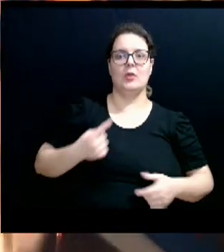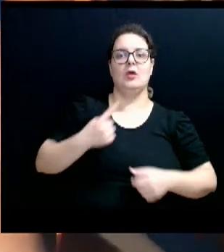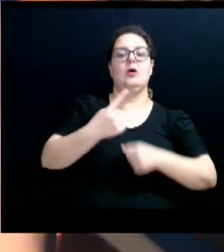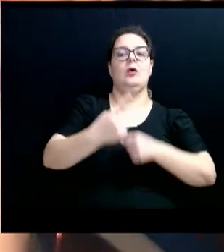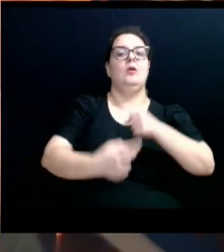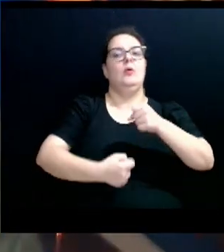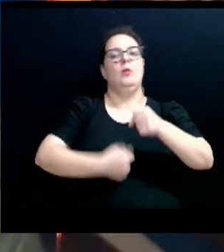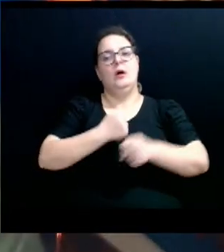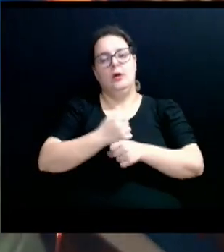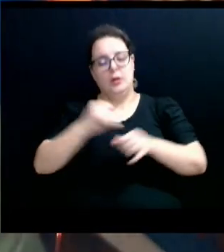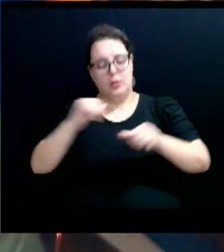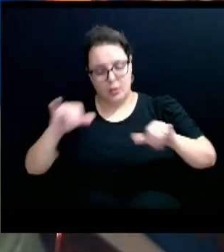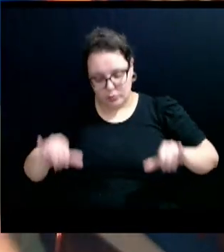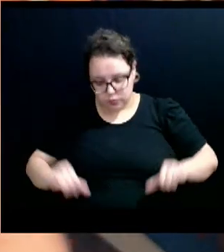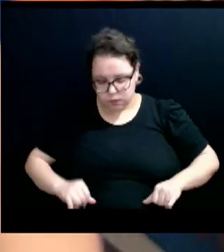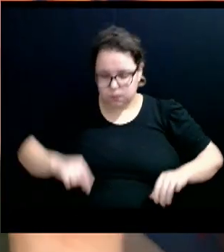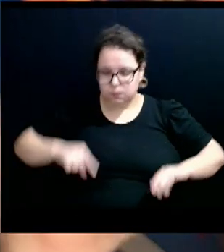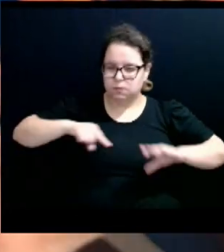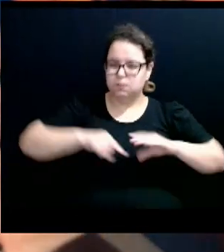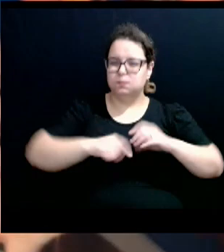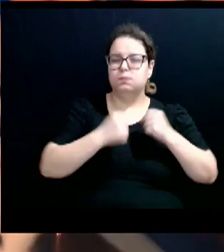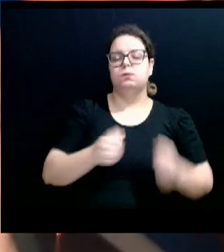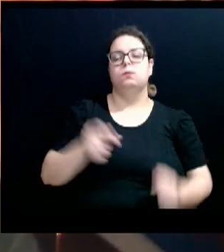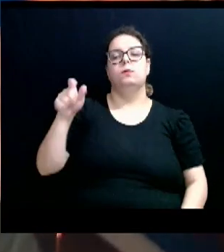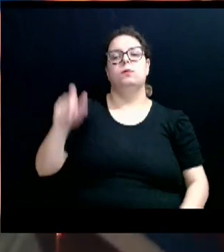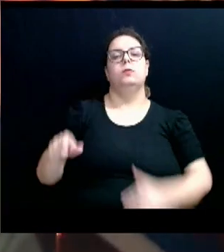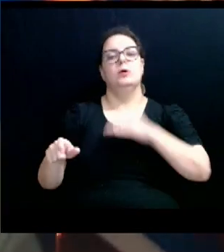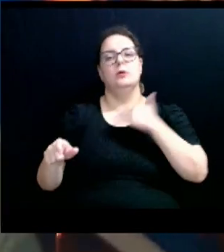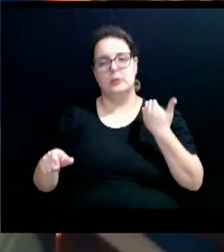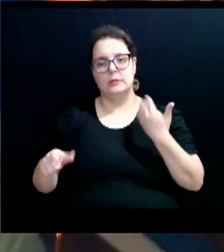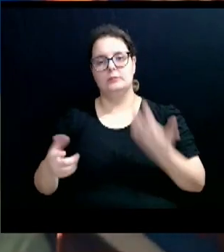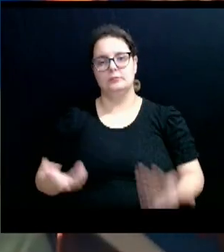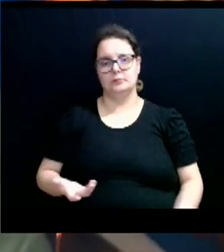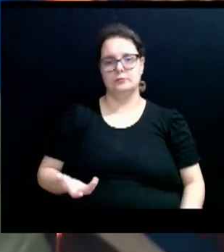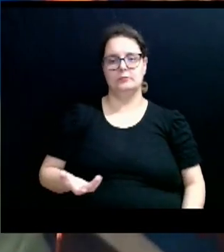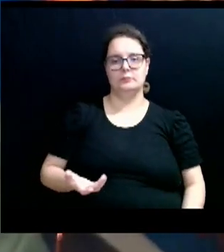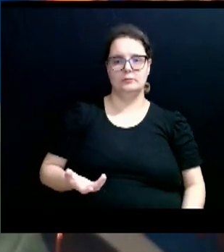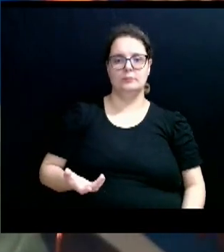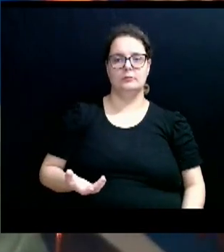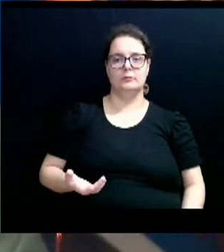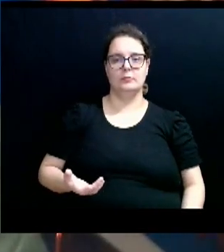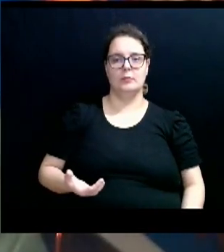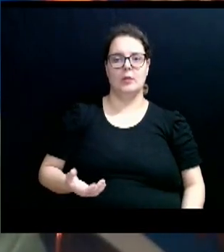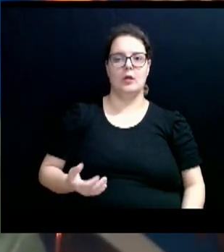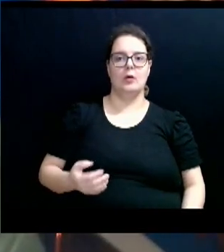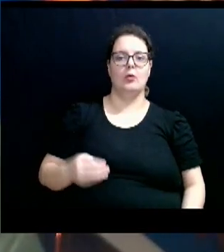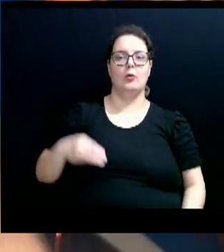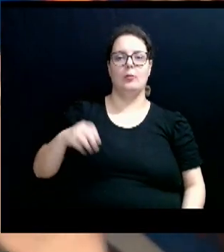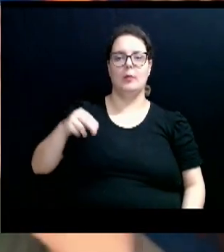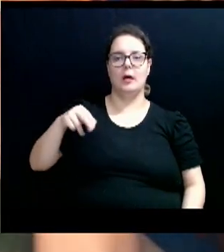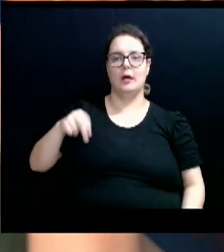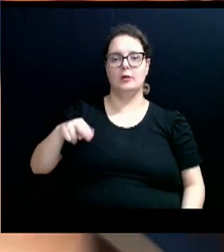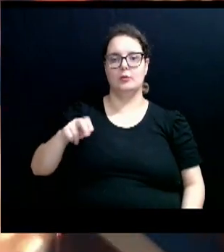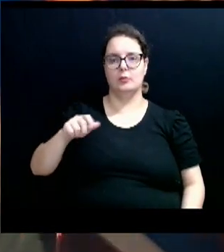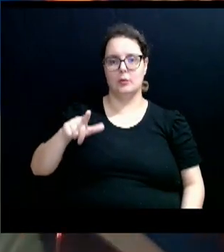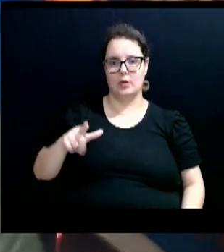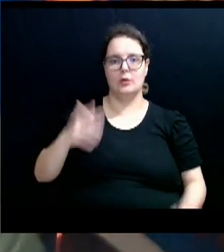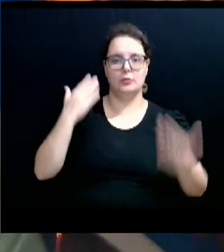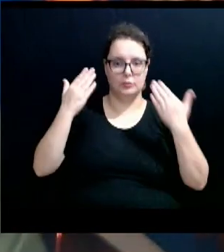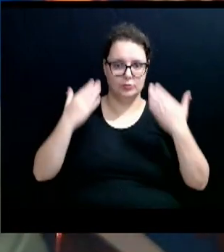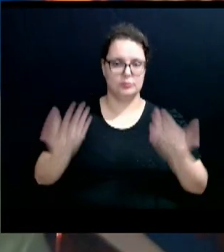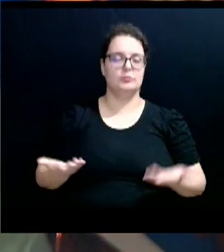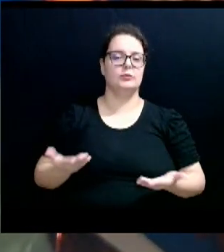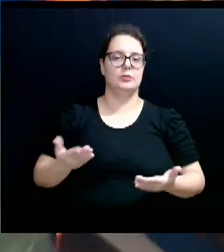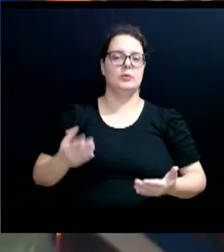mais intenso com a perda de alguém. Isso pelo DSM, que é o Manual de Psicologia e